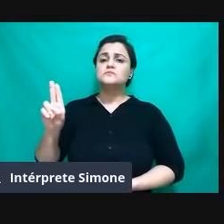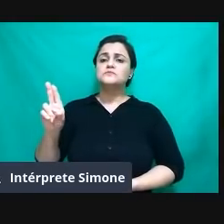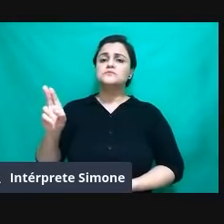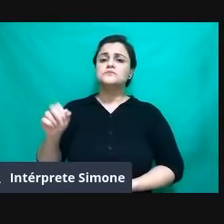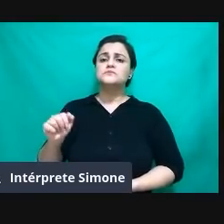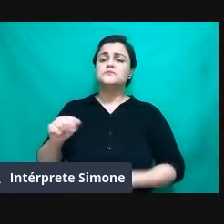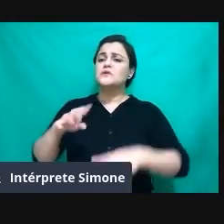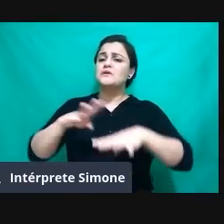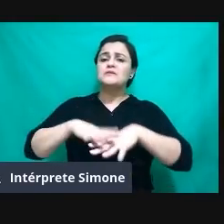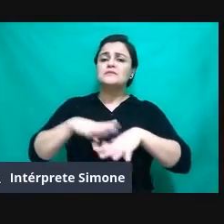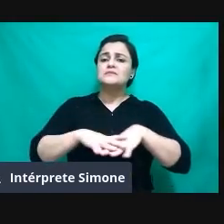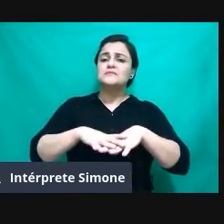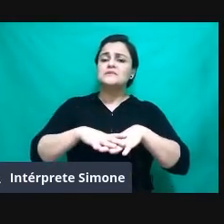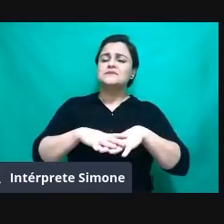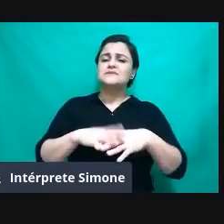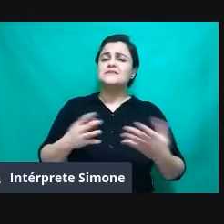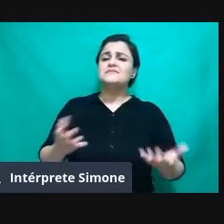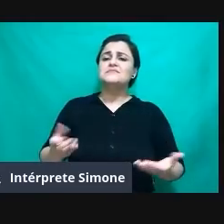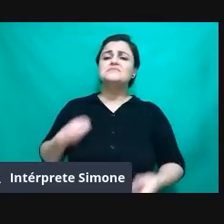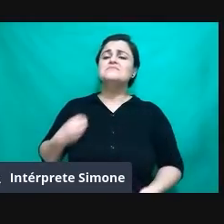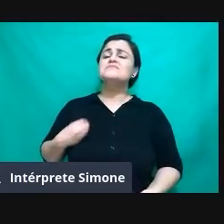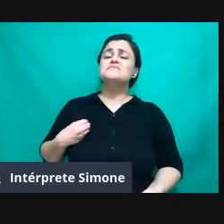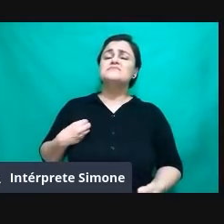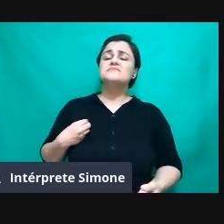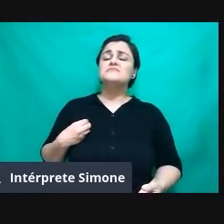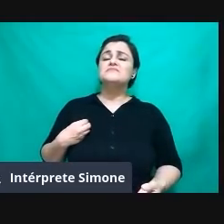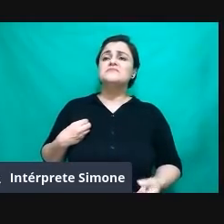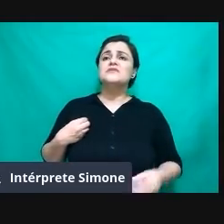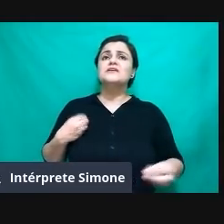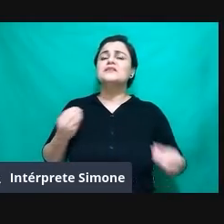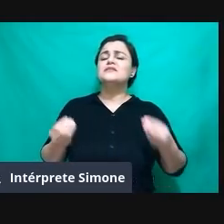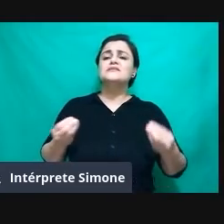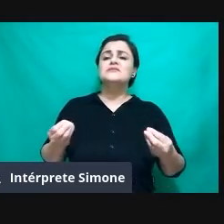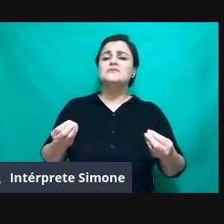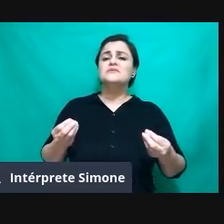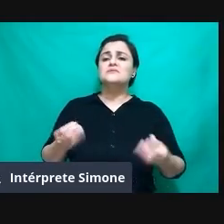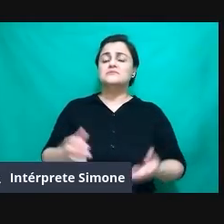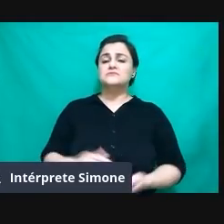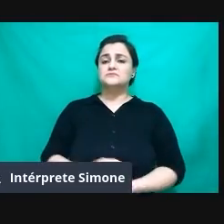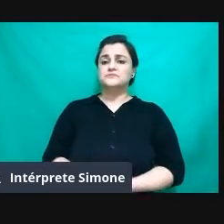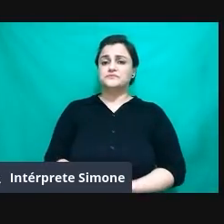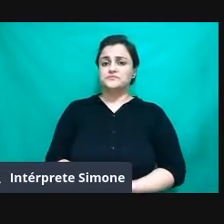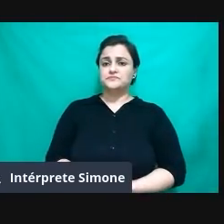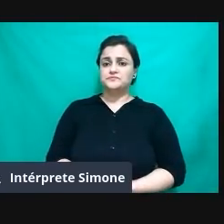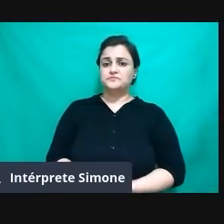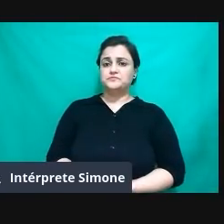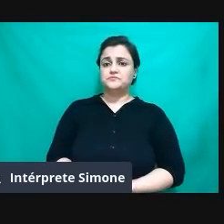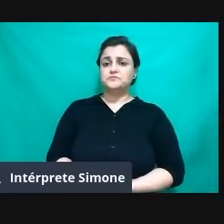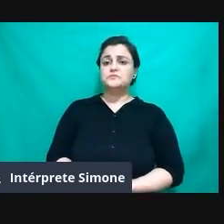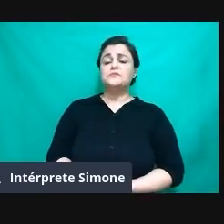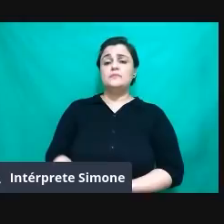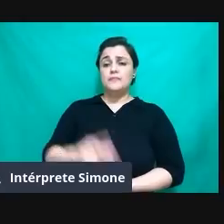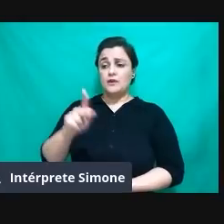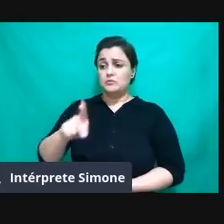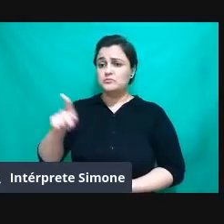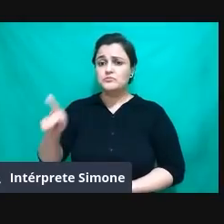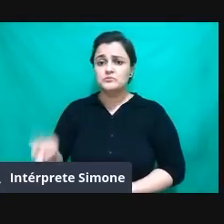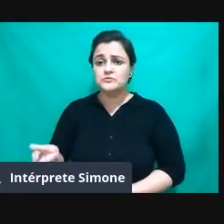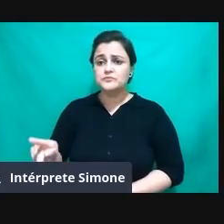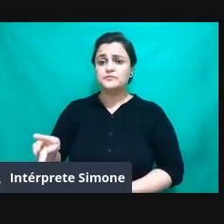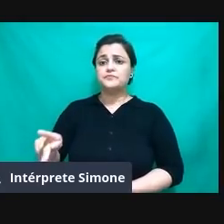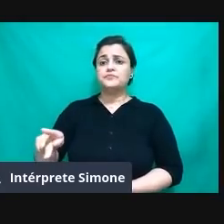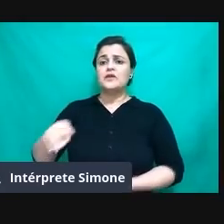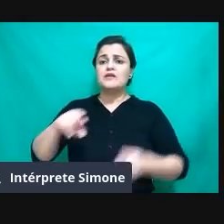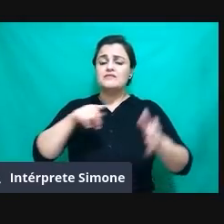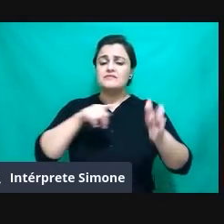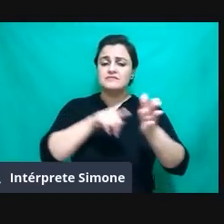esse contexto na vida do meu aluno, tá? Então, eu vou procurar não esquecer de trabalhar esse